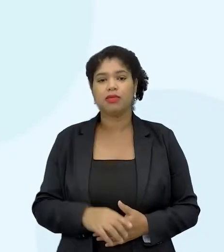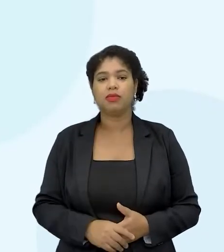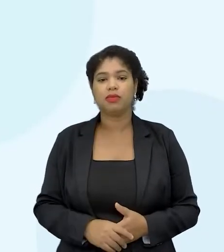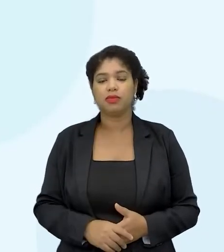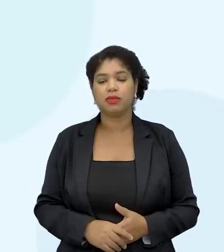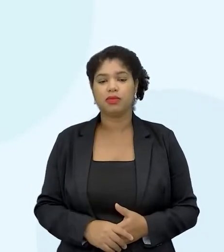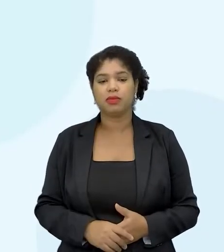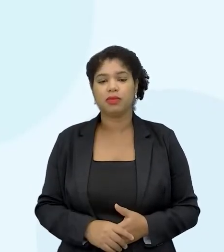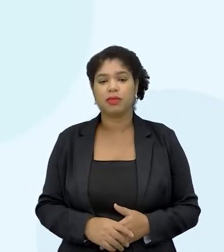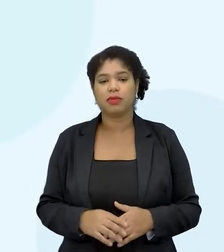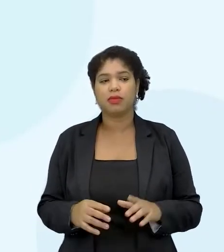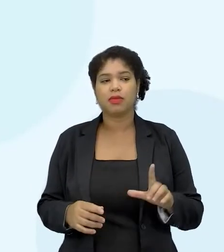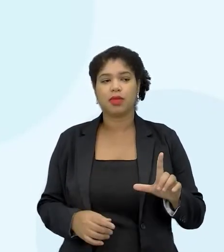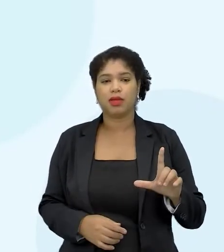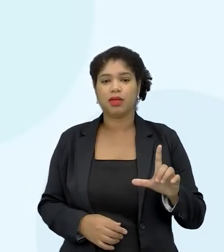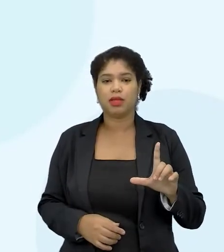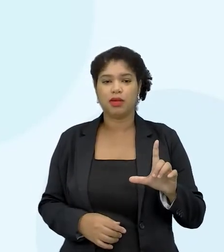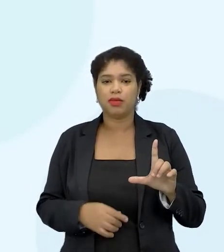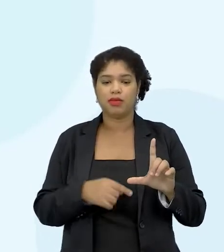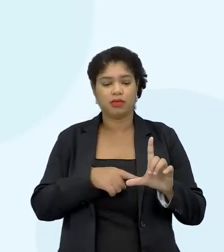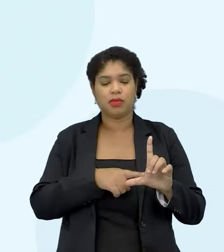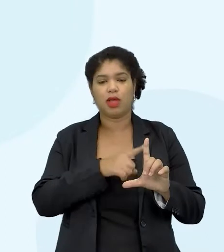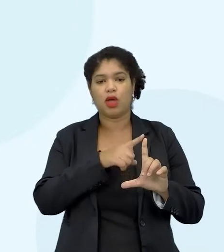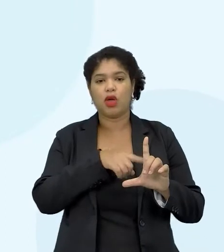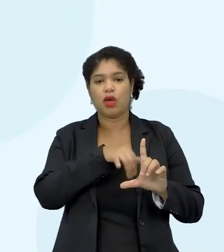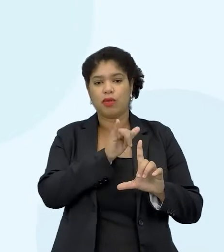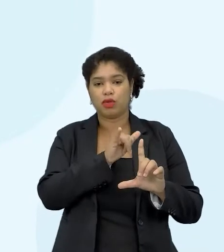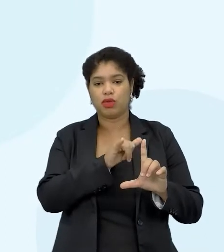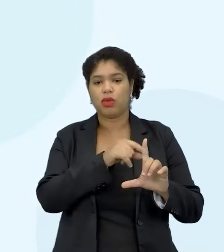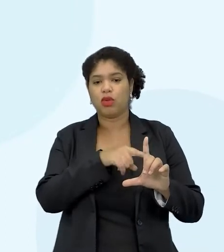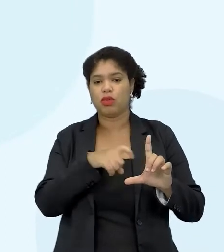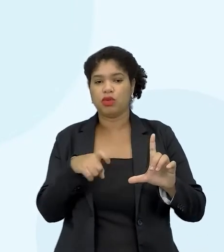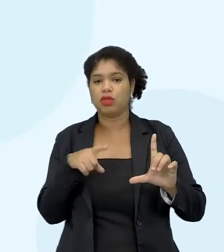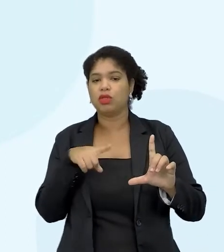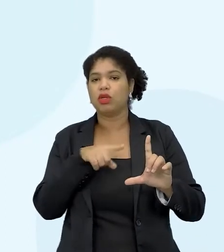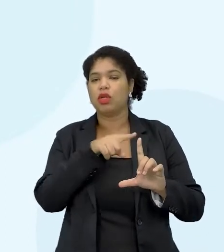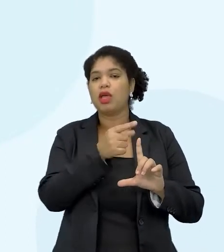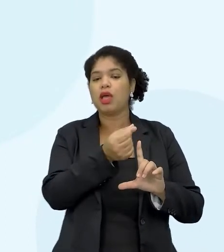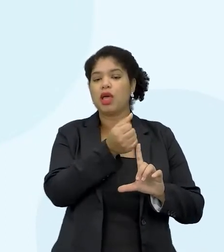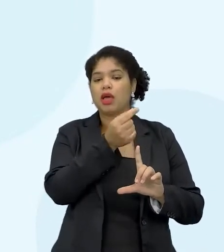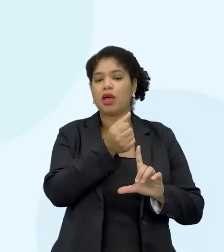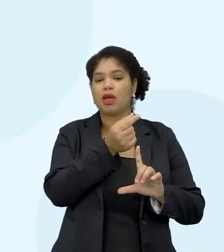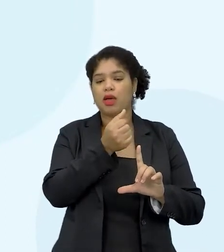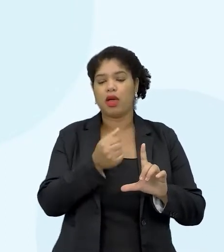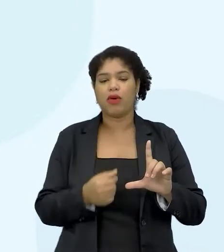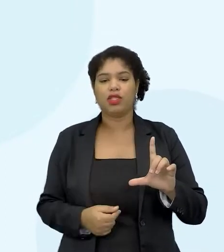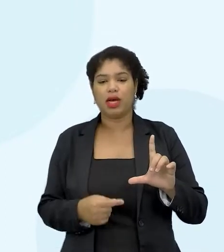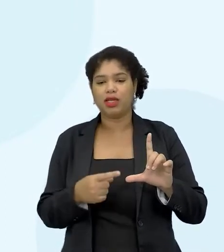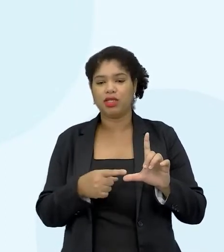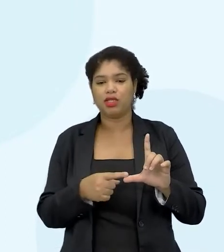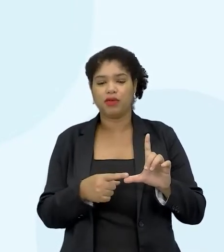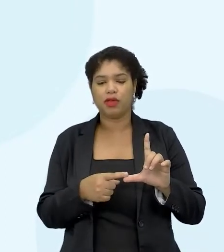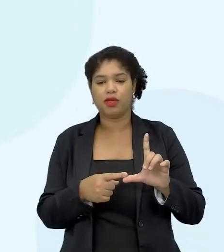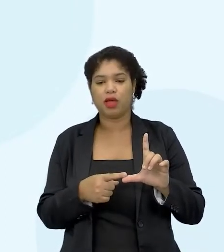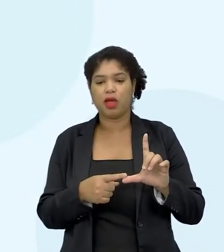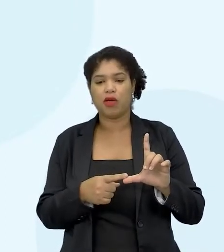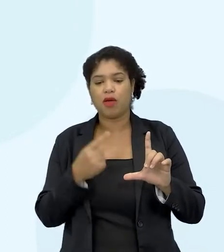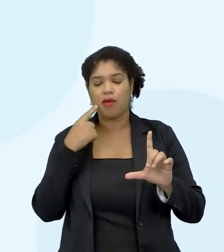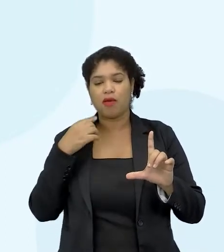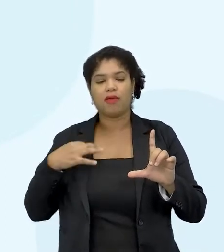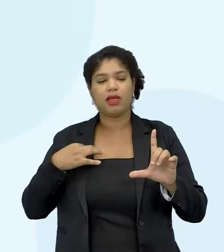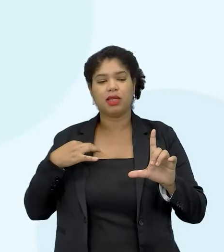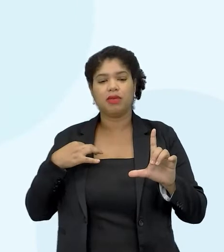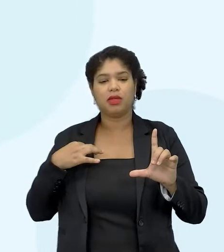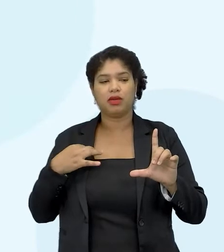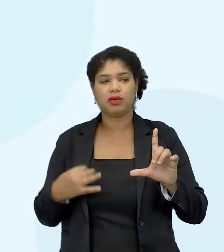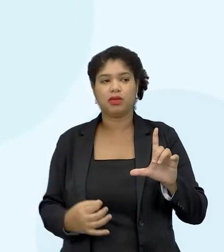gráfico? Ó, uma vai ser o custo, né, em reais, e o outro eixo vai ser o número de camisetas. Veja que aqui, pessoal, eu